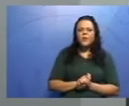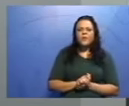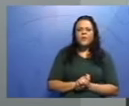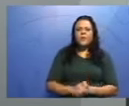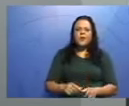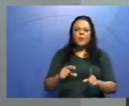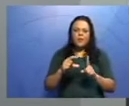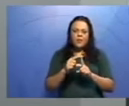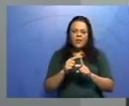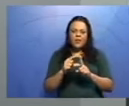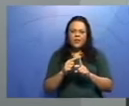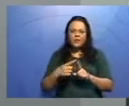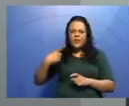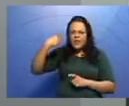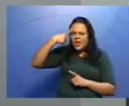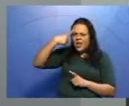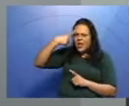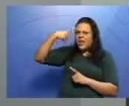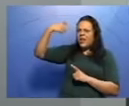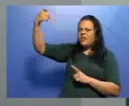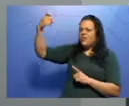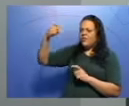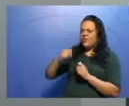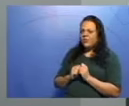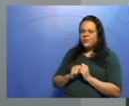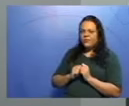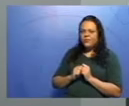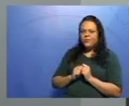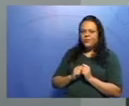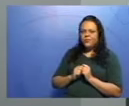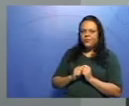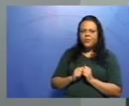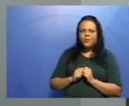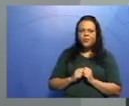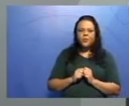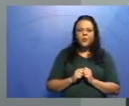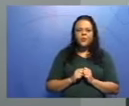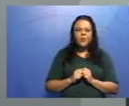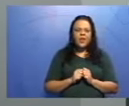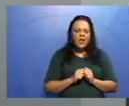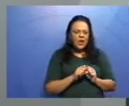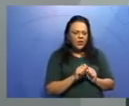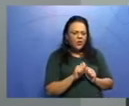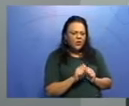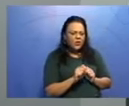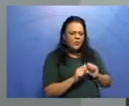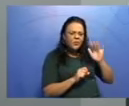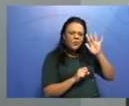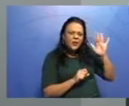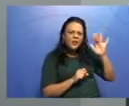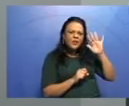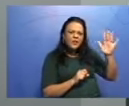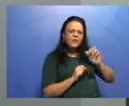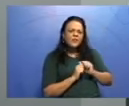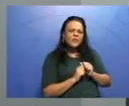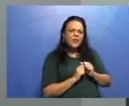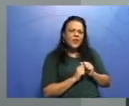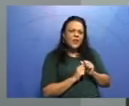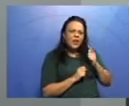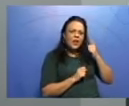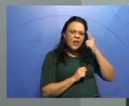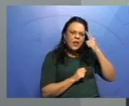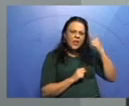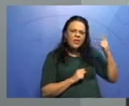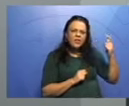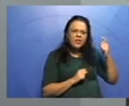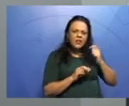entre aspas. Reflita sobre a prova, dada por Rita, de que a cartomante adivinhara o motivo da consulta. 3.